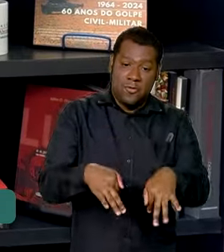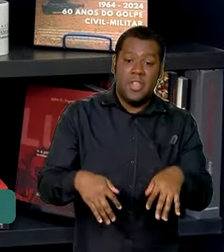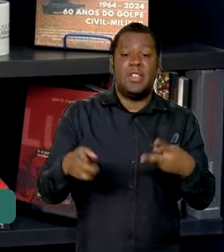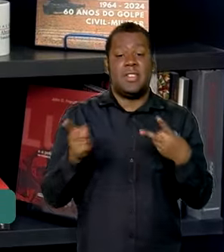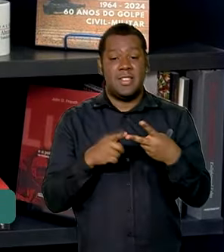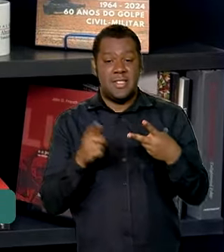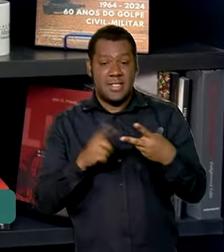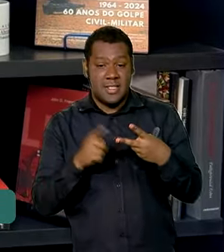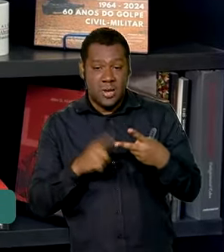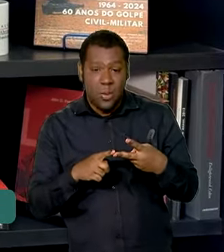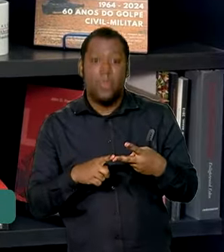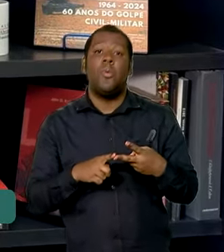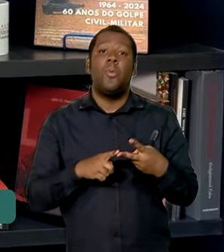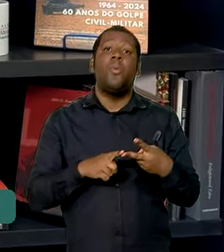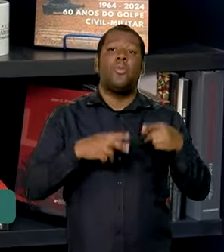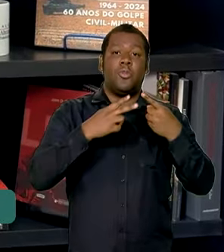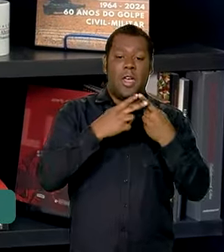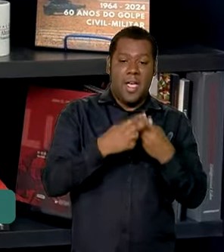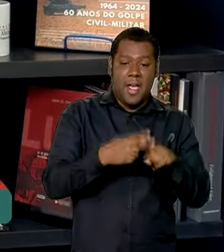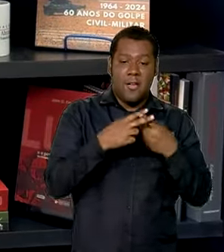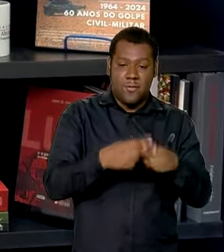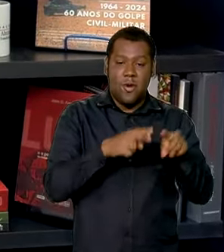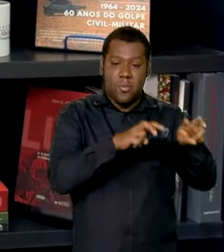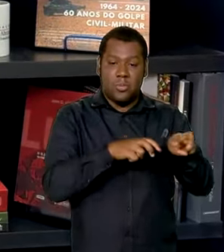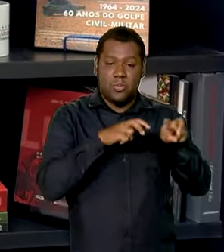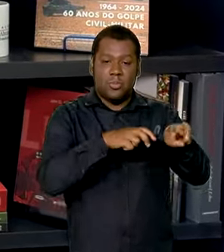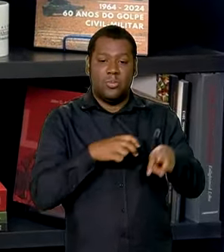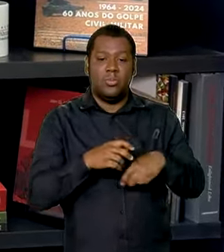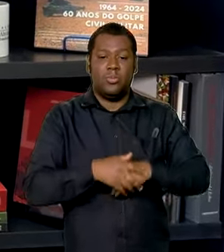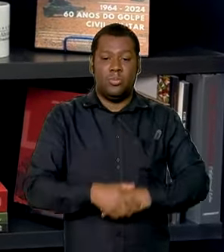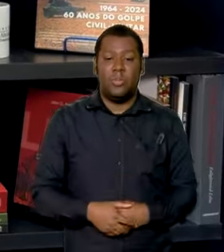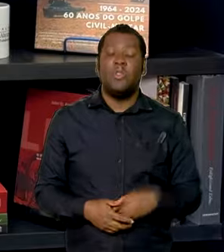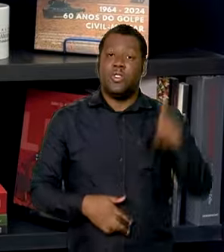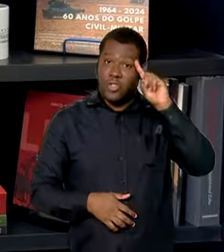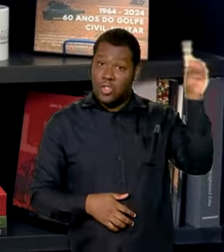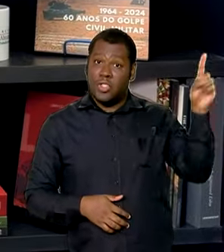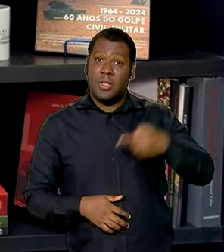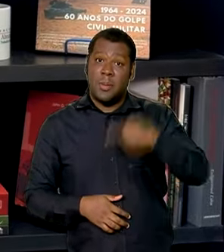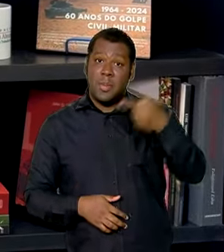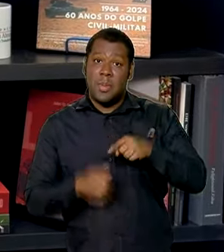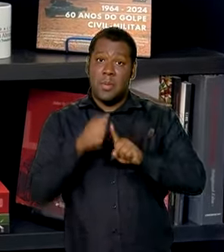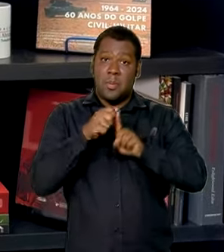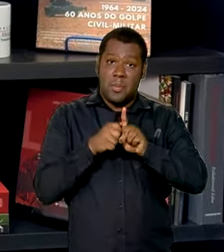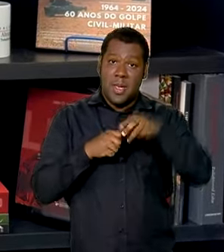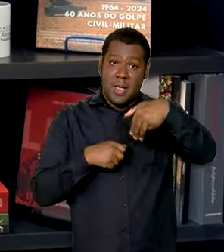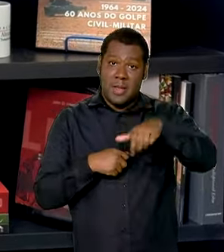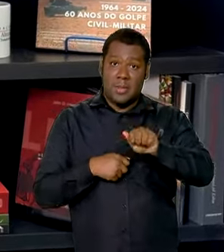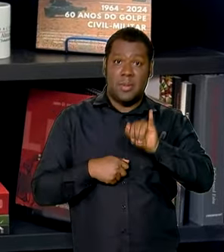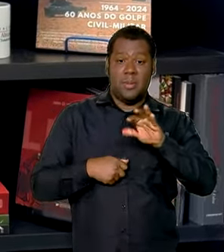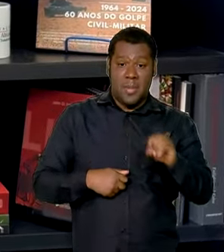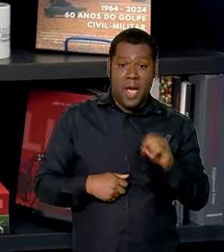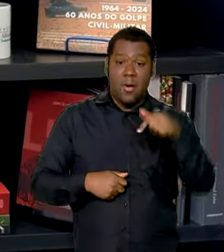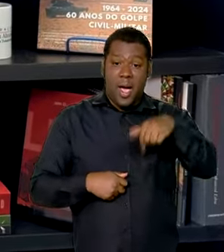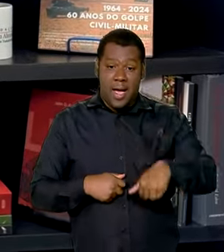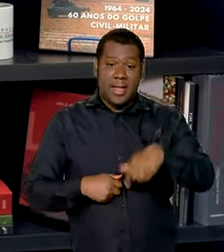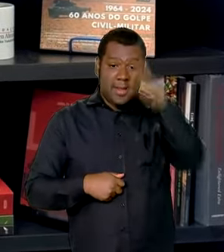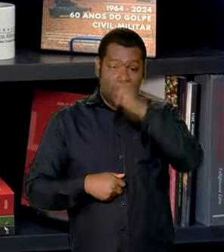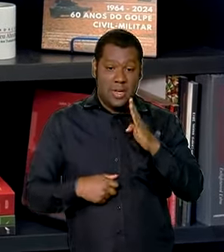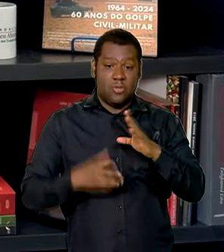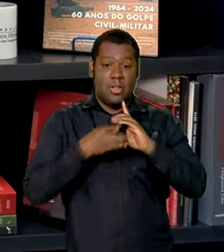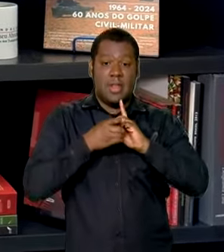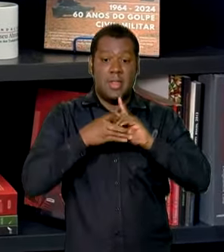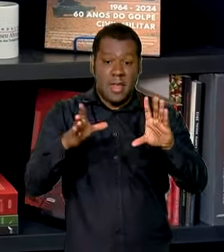desse 1º de maio, essa é uma pauta principal. Nós precisamos garantir que o Brasil seja um país democrático, um